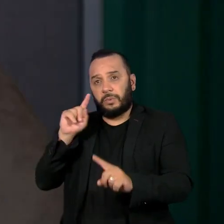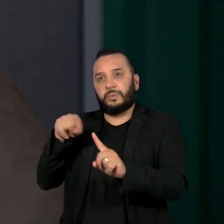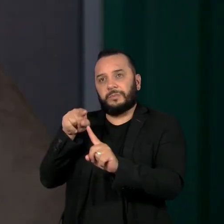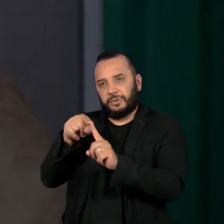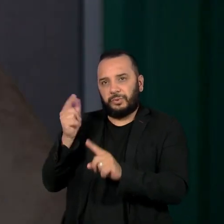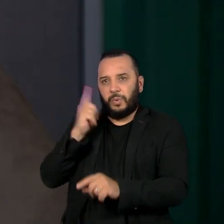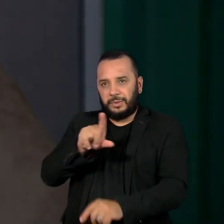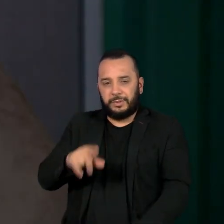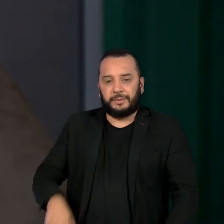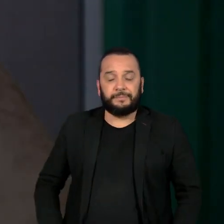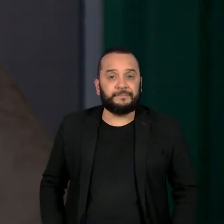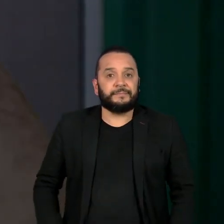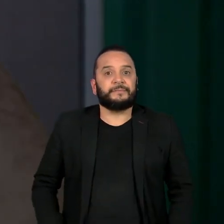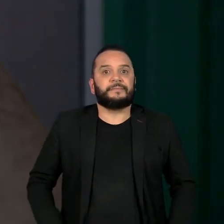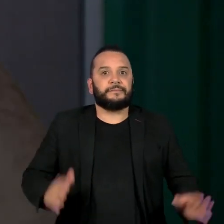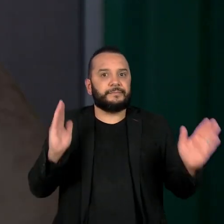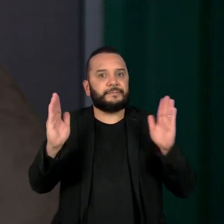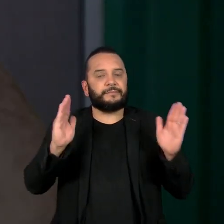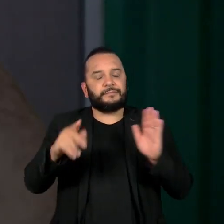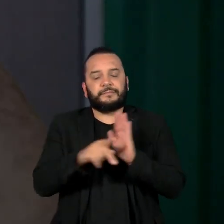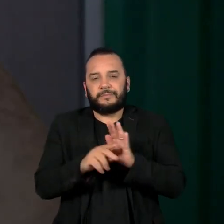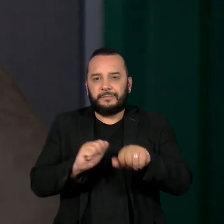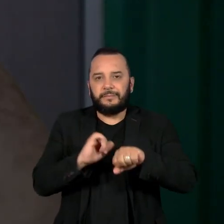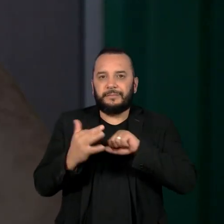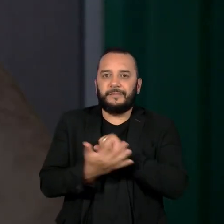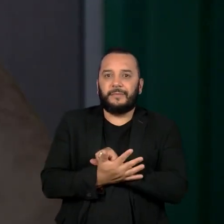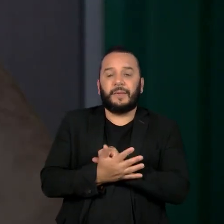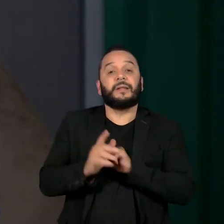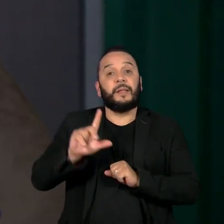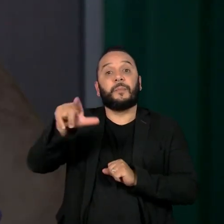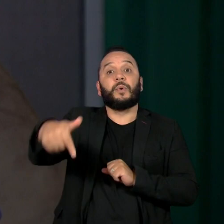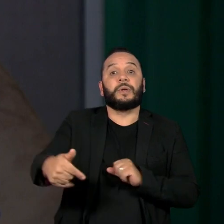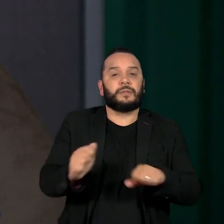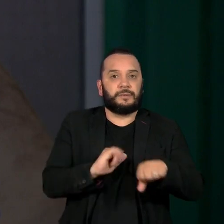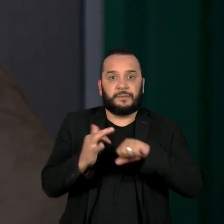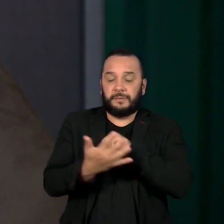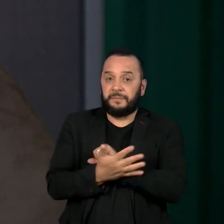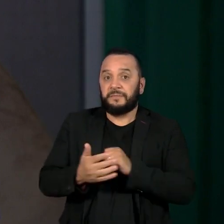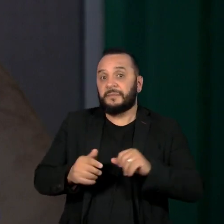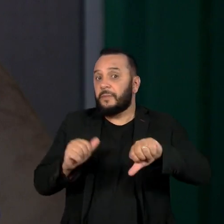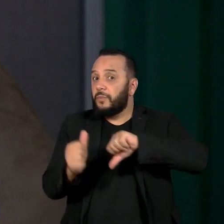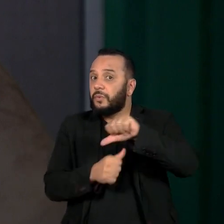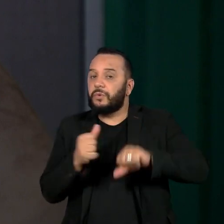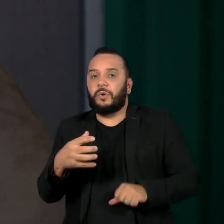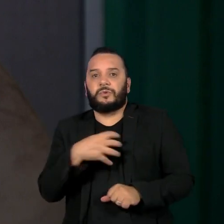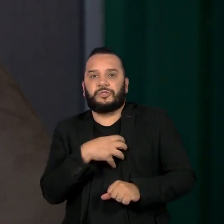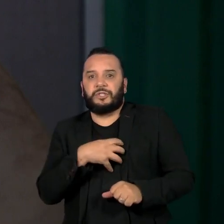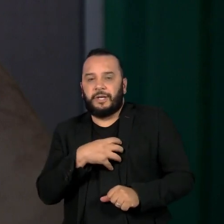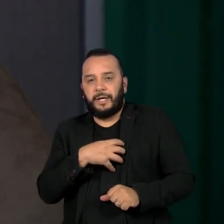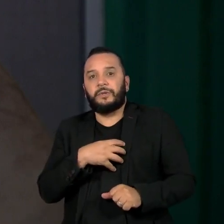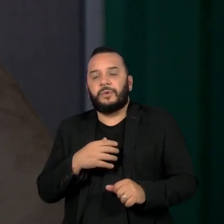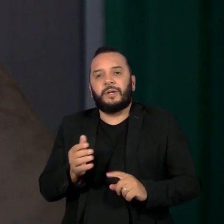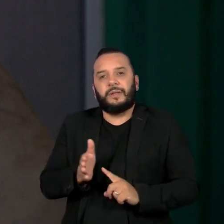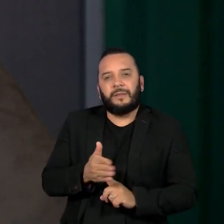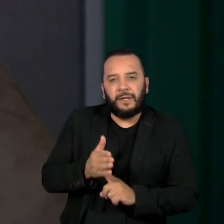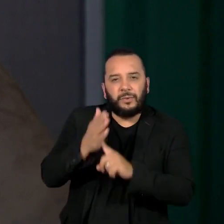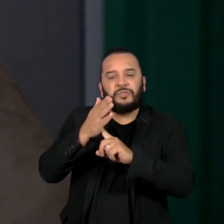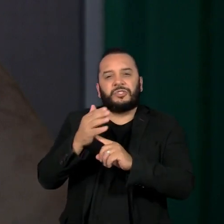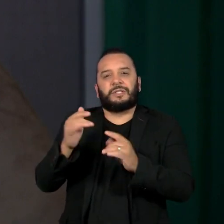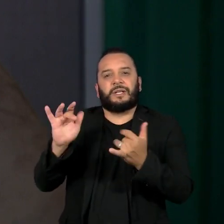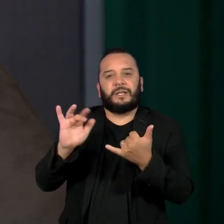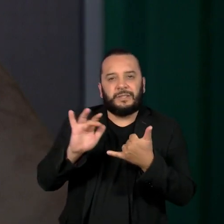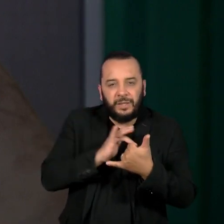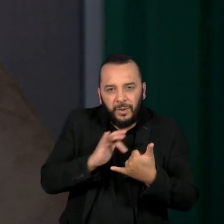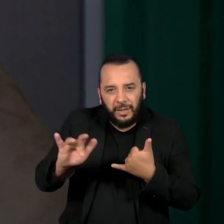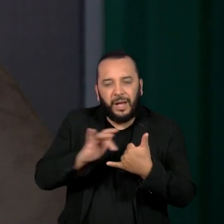Os períodos de pandemia e pós-pandemia mudaram a vivência digital da sociedade. Porém, dados apontam que